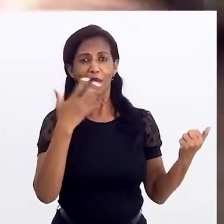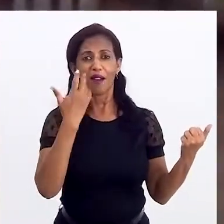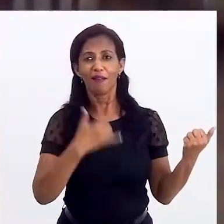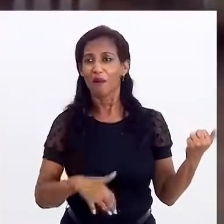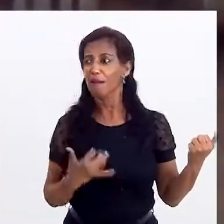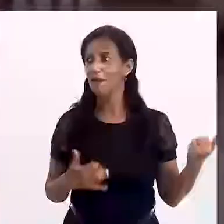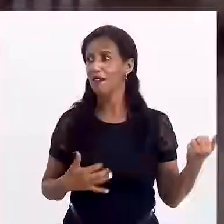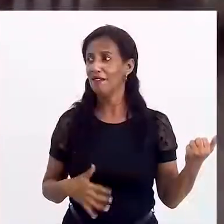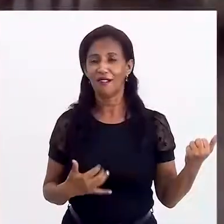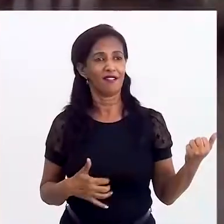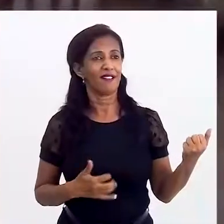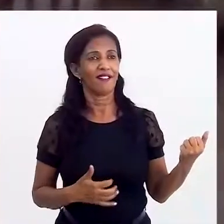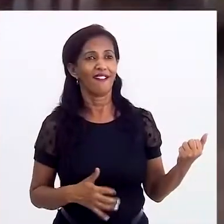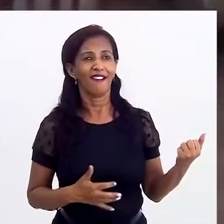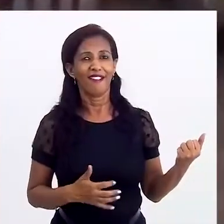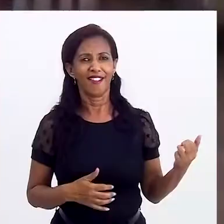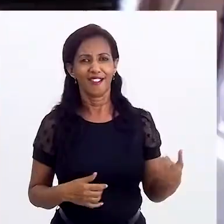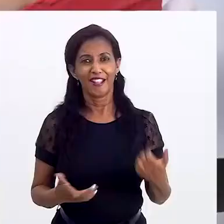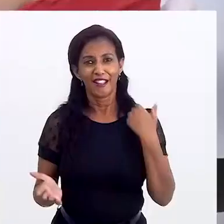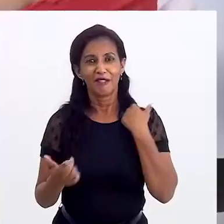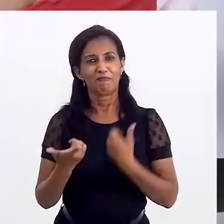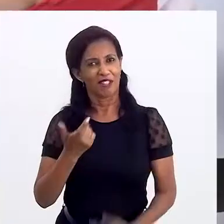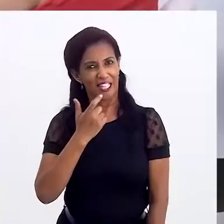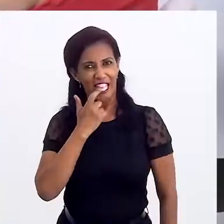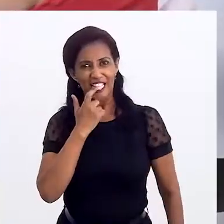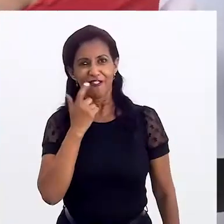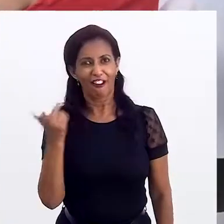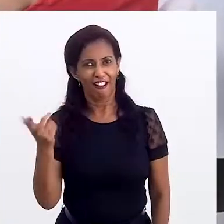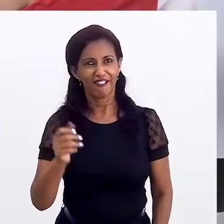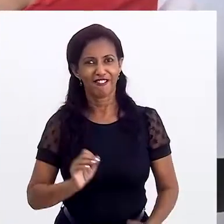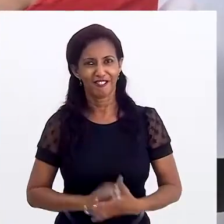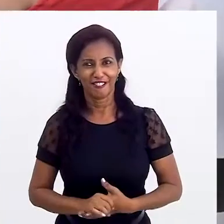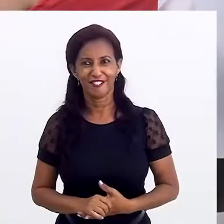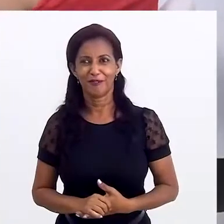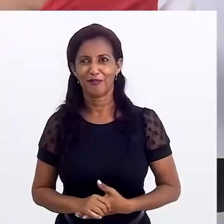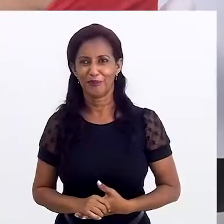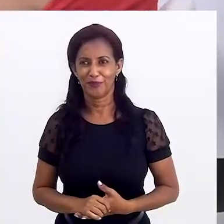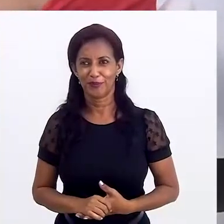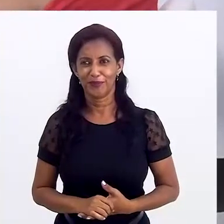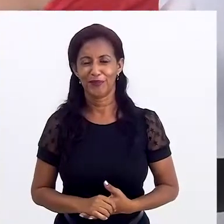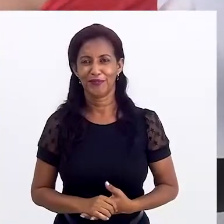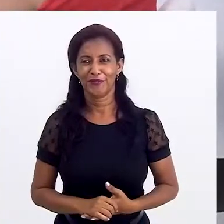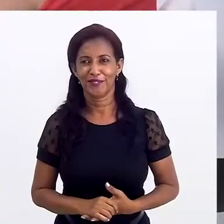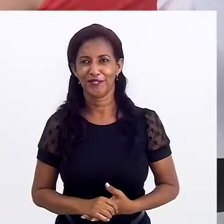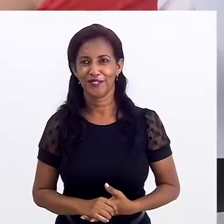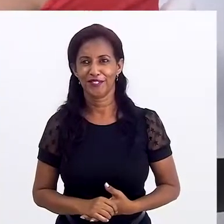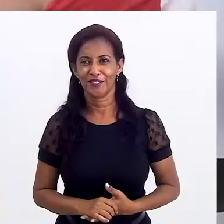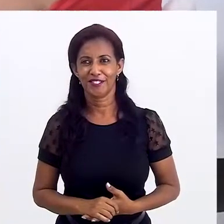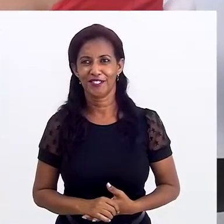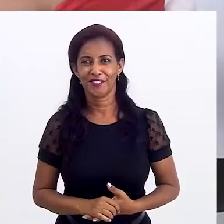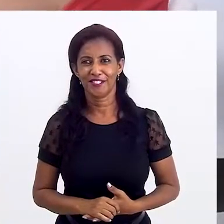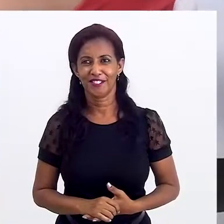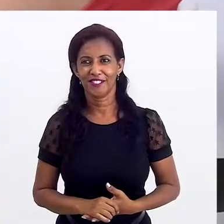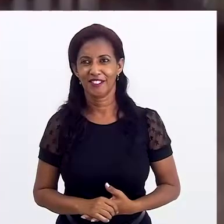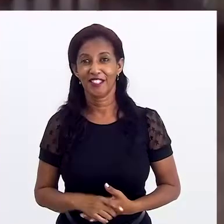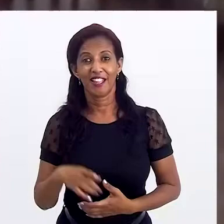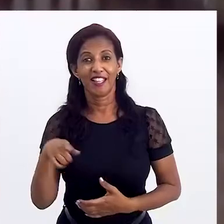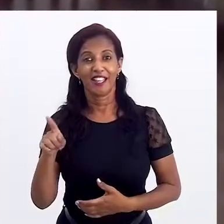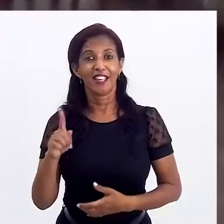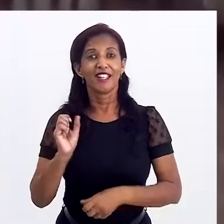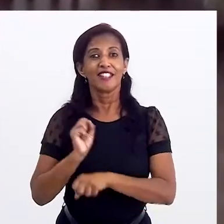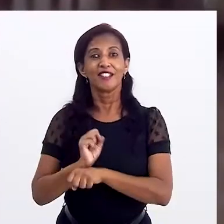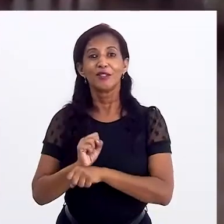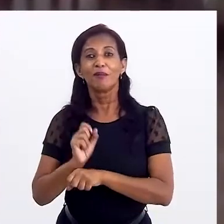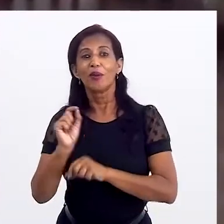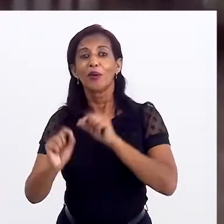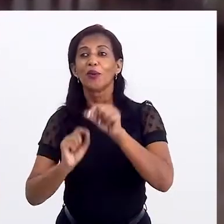violão na mão. O Cleiton Que inveja, hein, Cleiton? O Cleiton me esperava sempre, o que tu